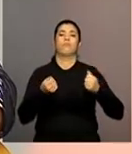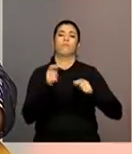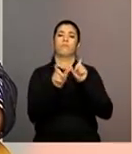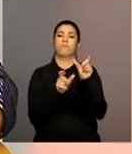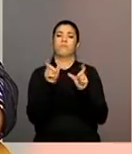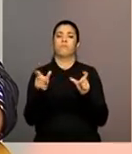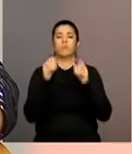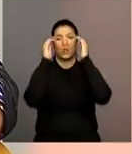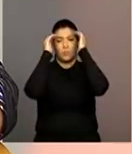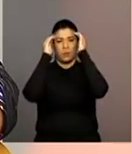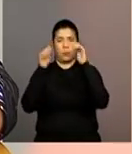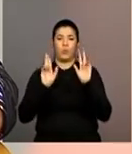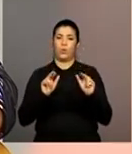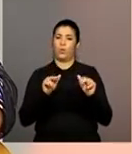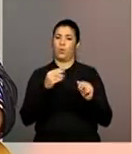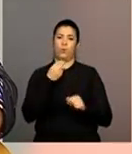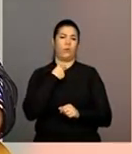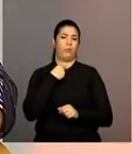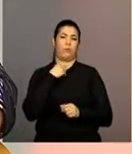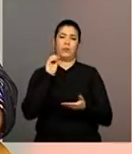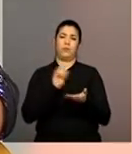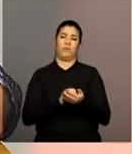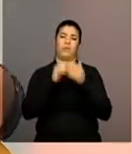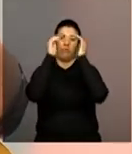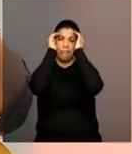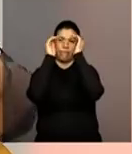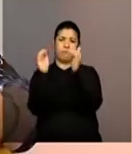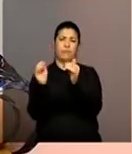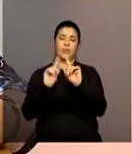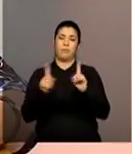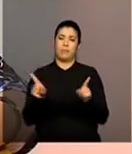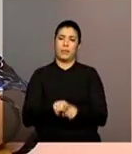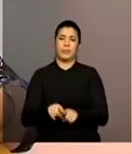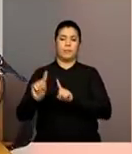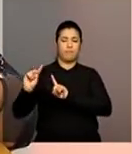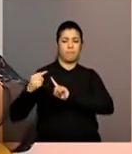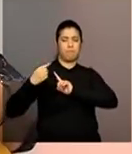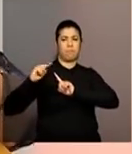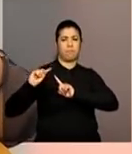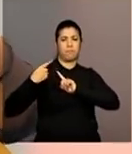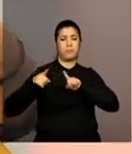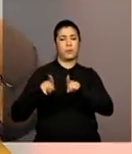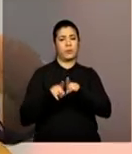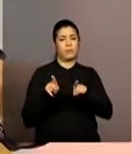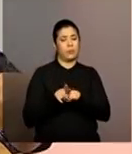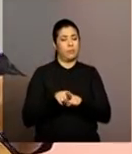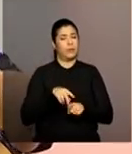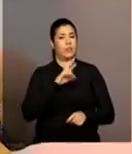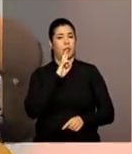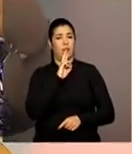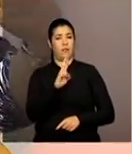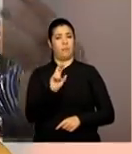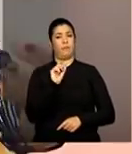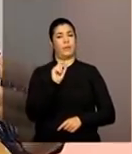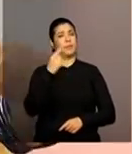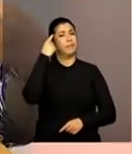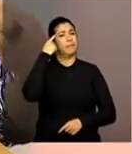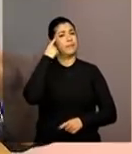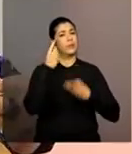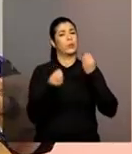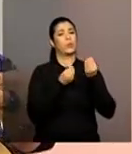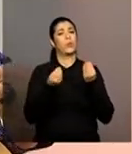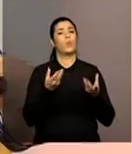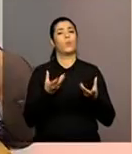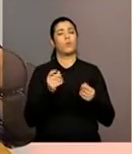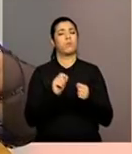desrespeito jamais mas isso nos provoca a também responder e pensar e